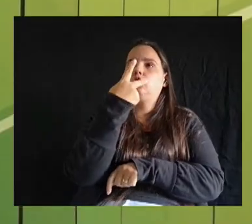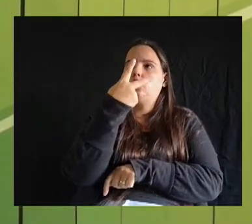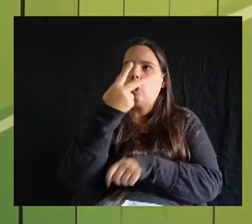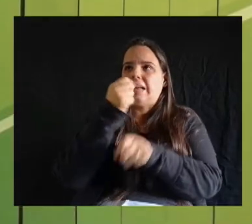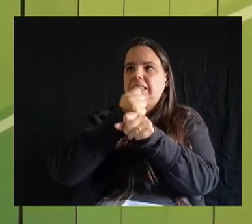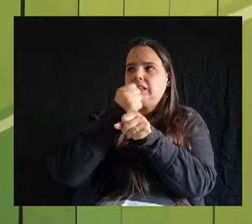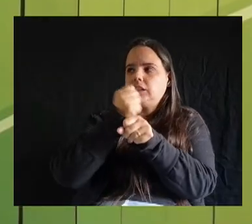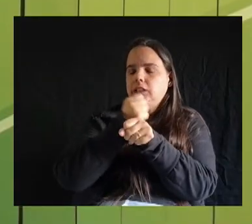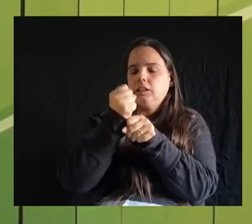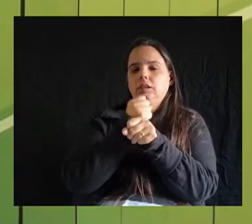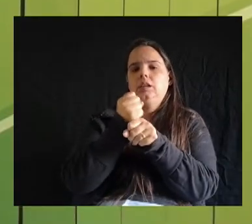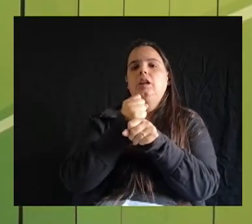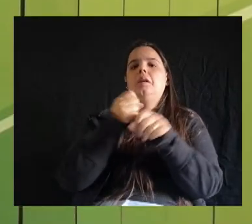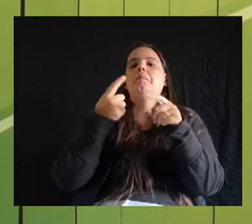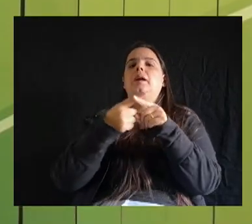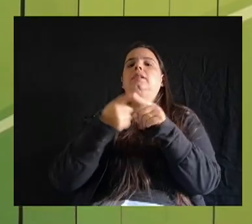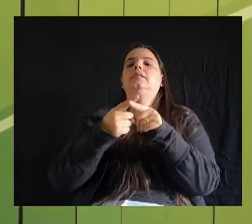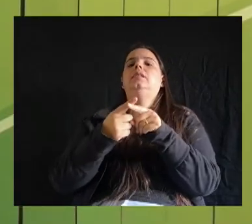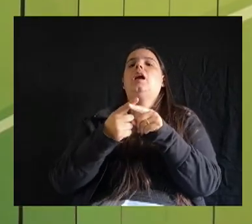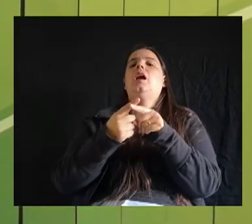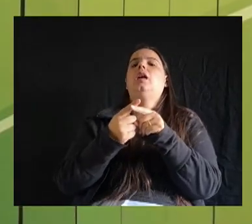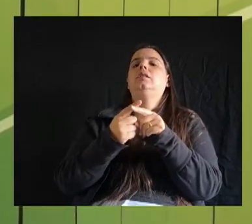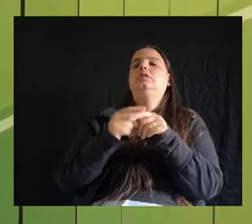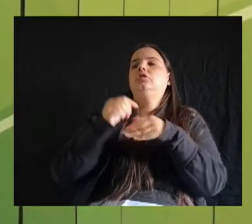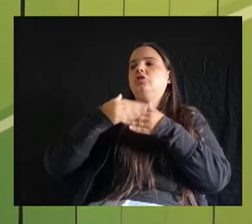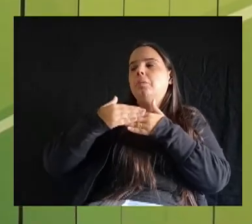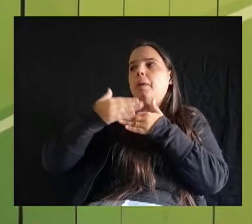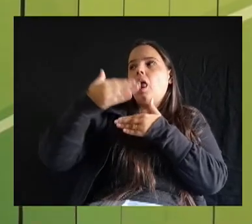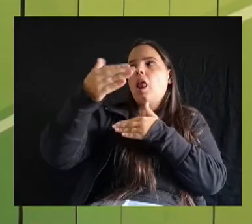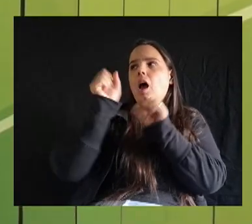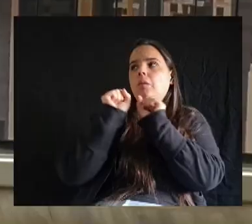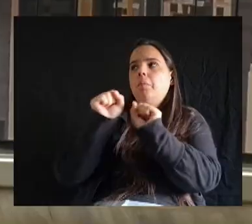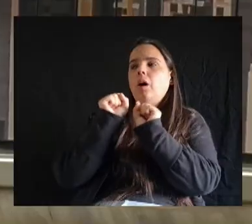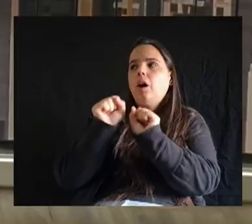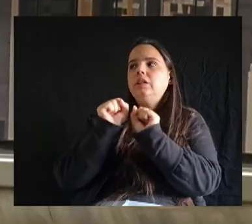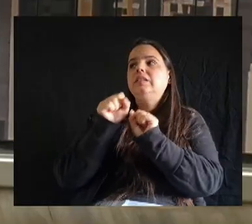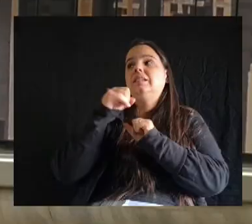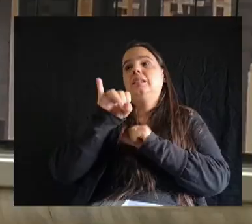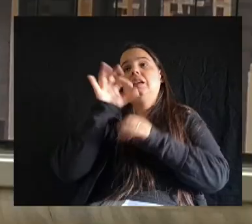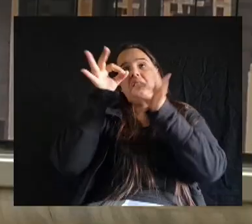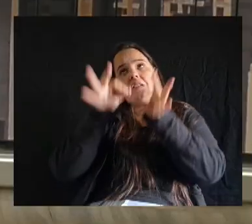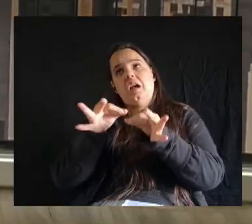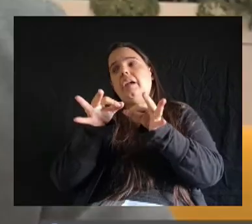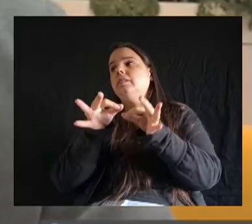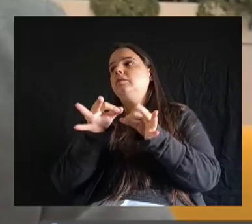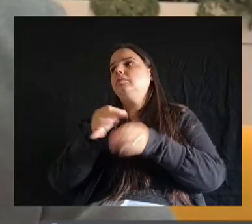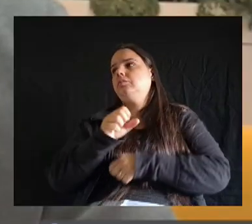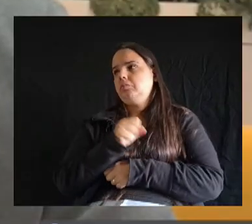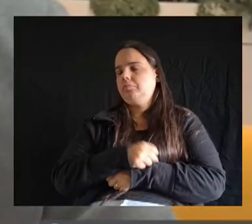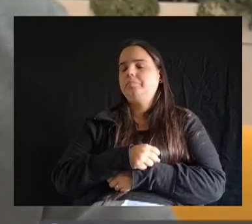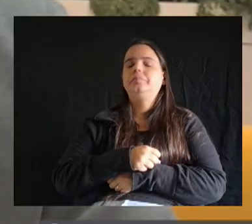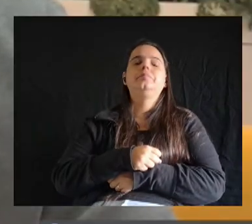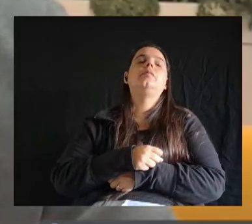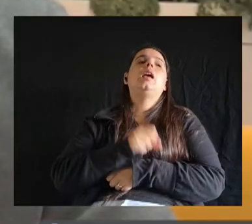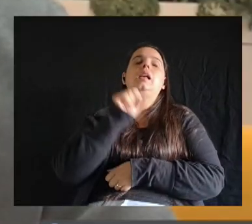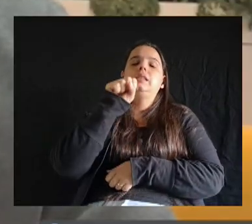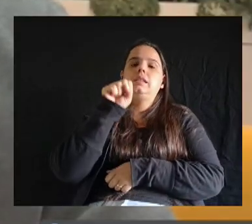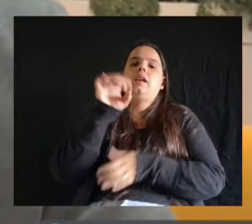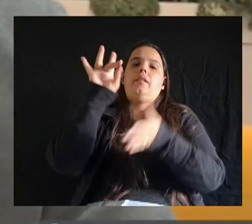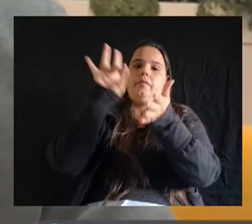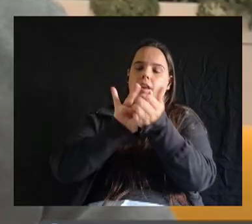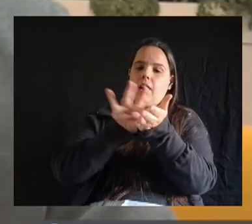existe a possibilidade de ampliar o projeto se ele der certo, se o resultado for positivo? Sim, com certeza.